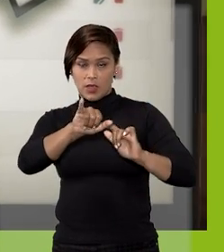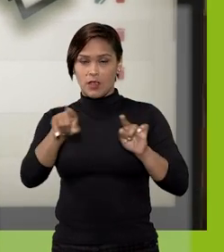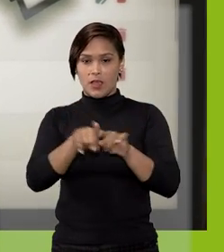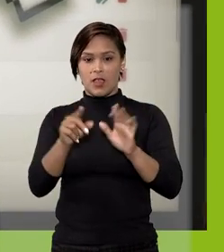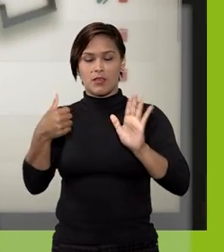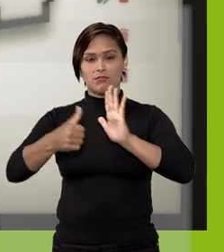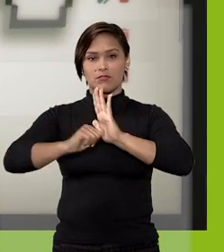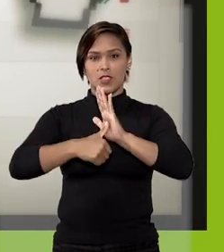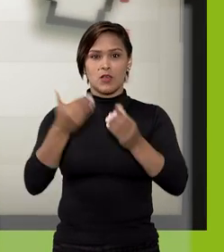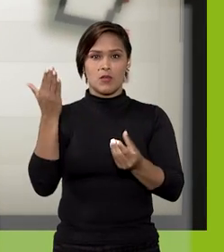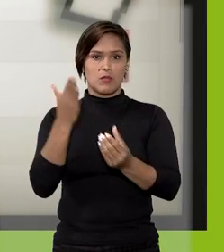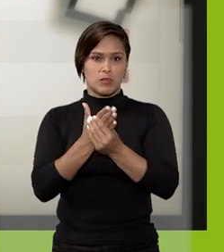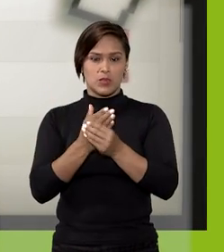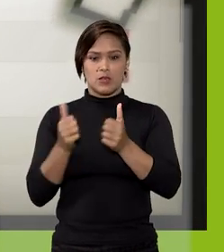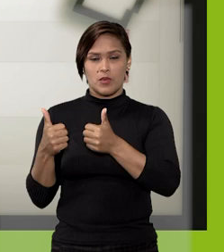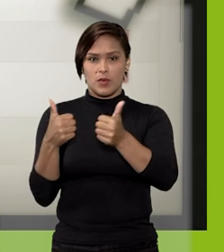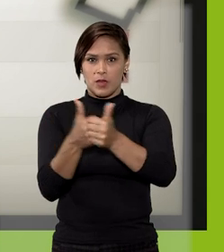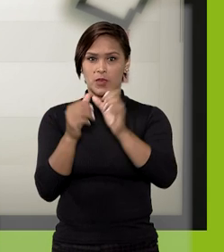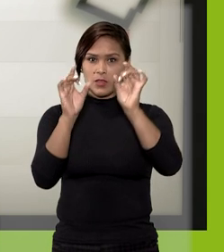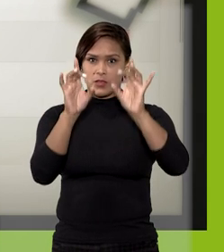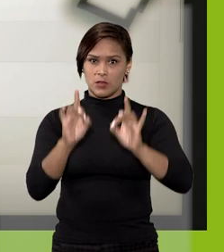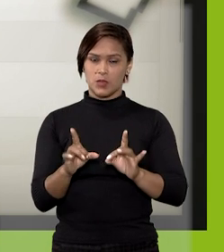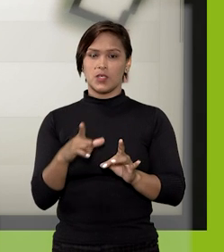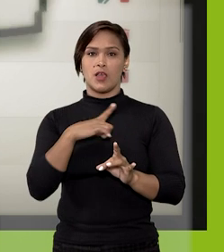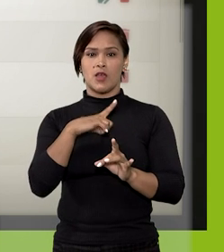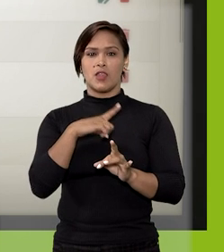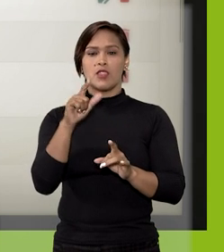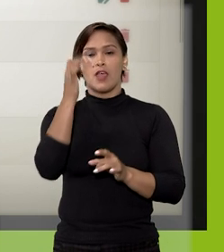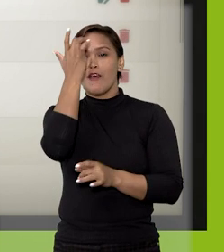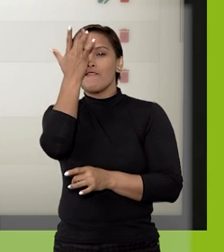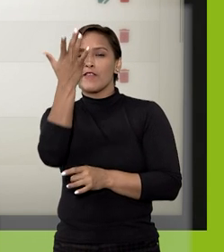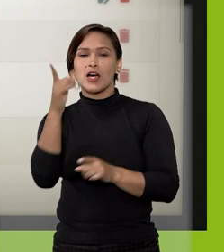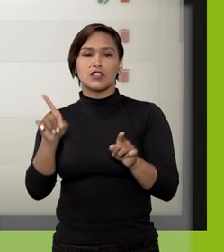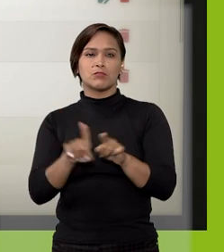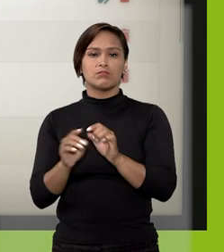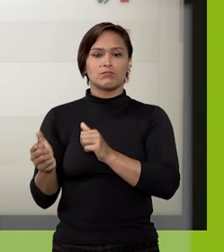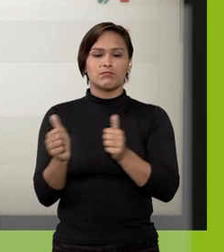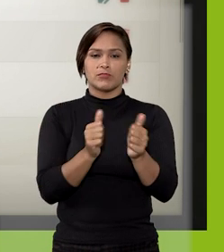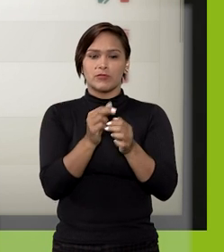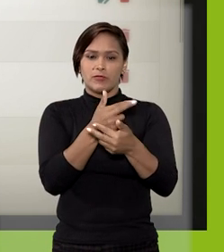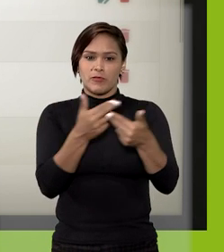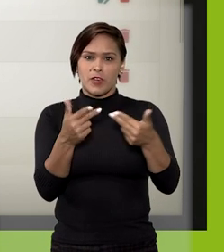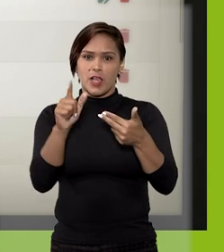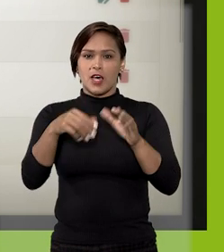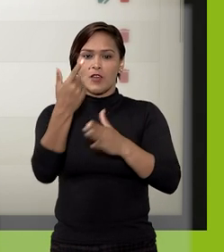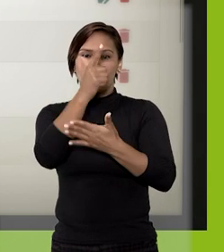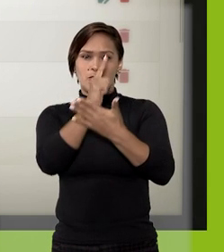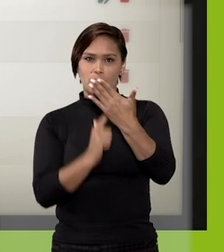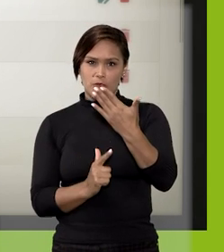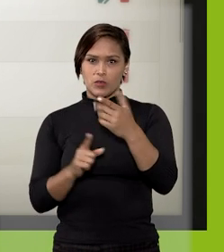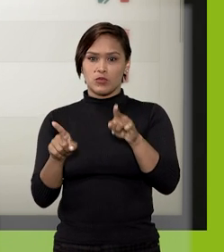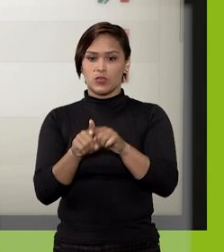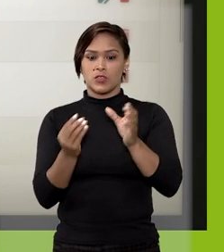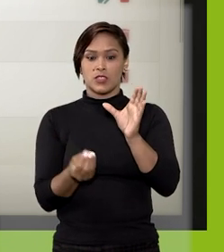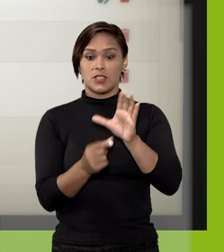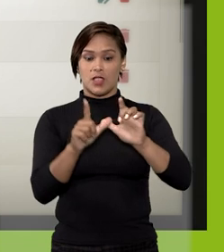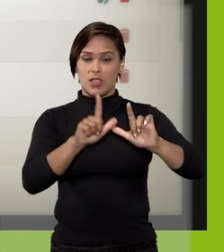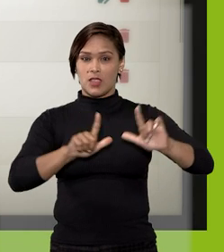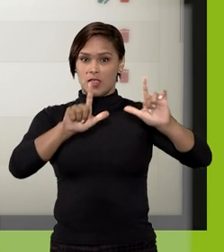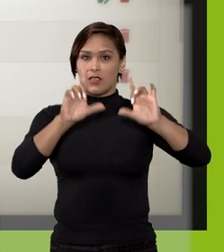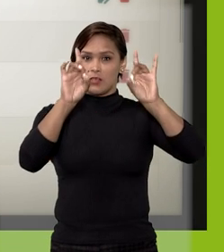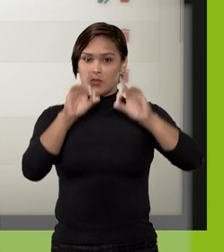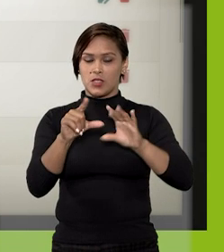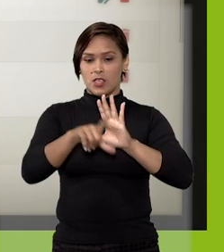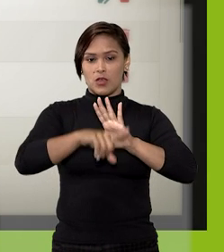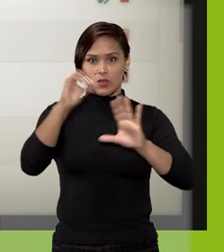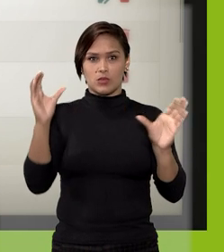a identificação de processos em acompanhamento especial é facilitada por meio de diversos filtros. Neste campo,